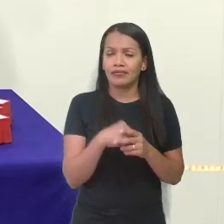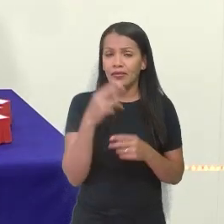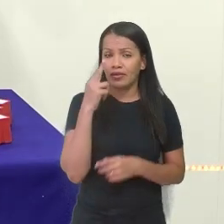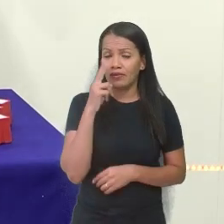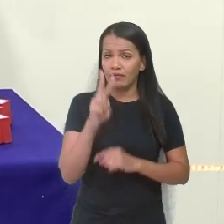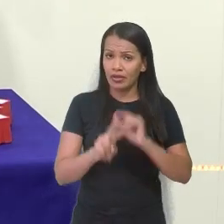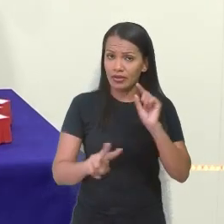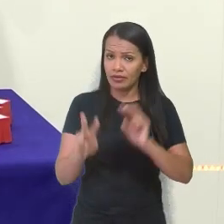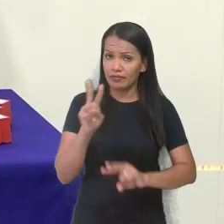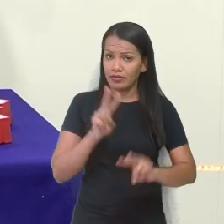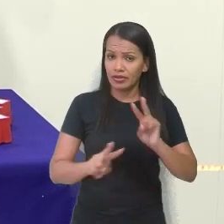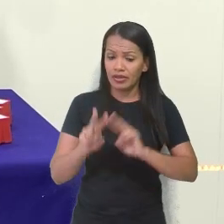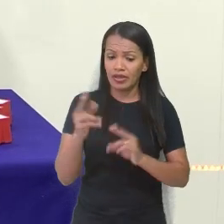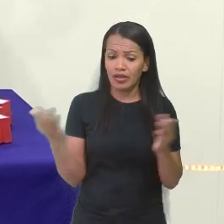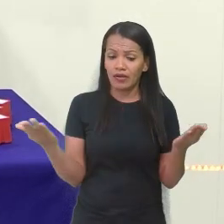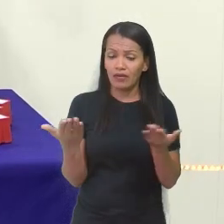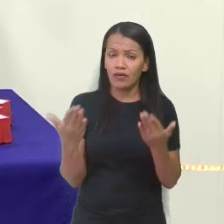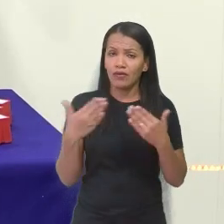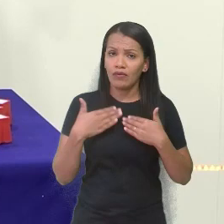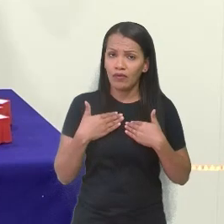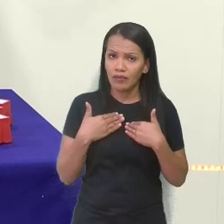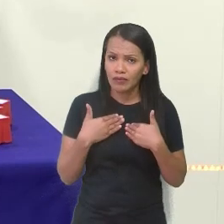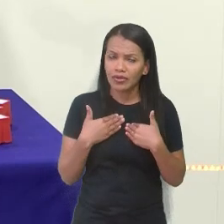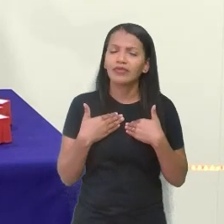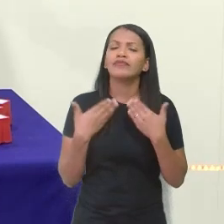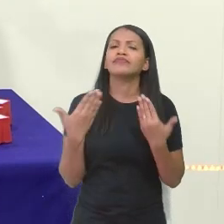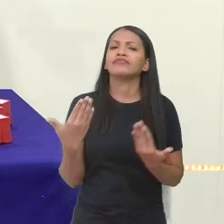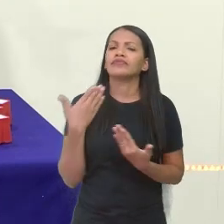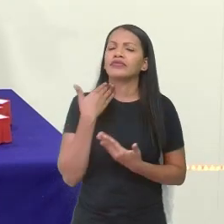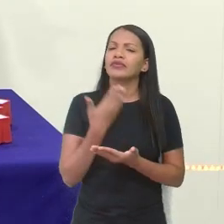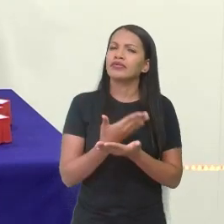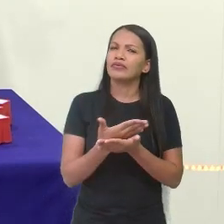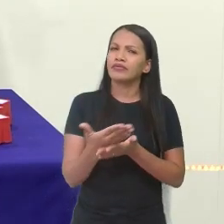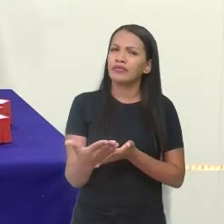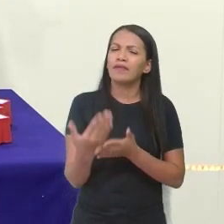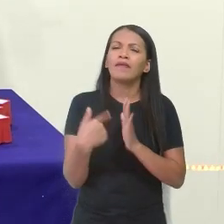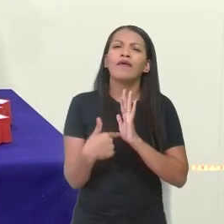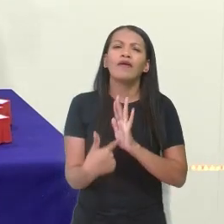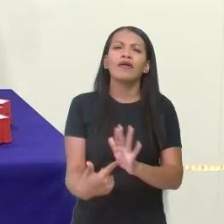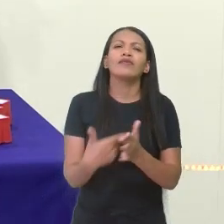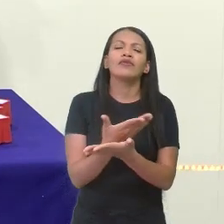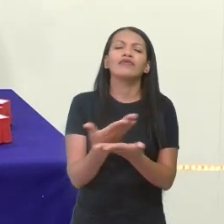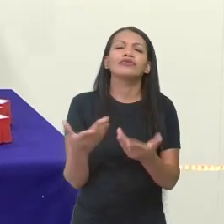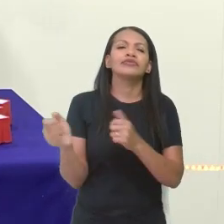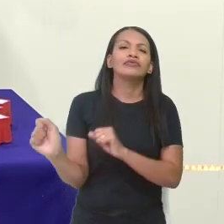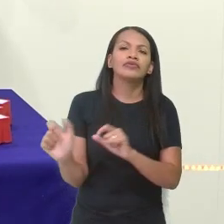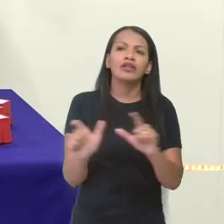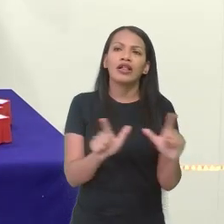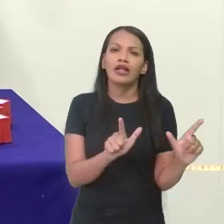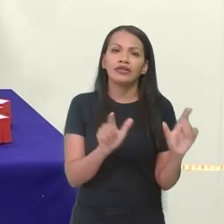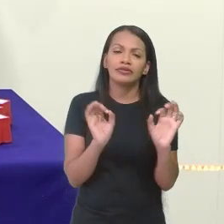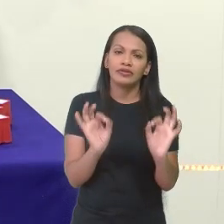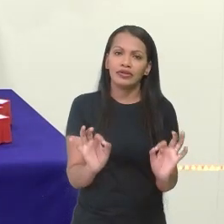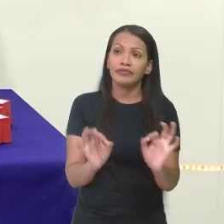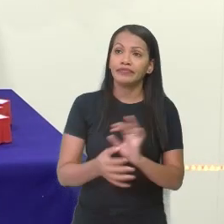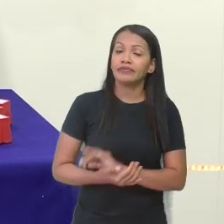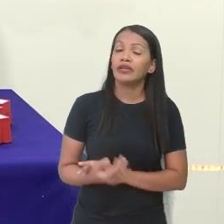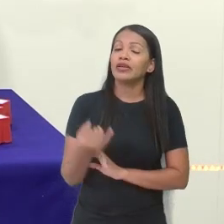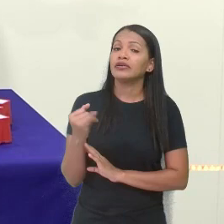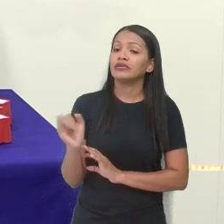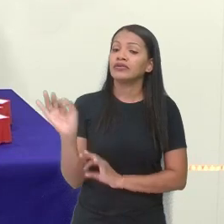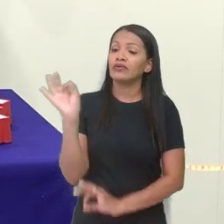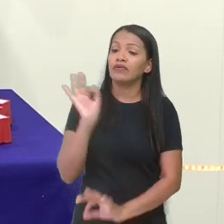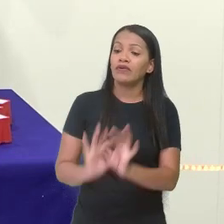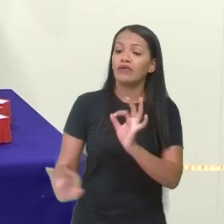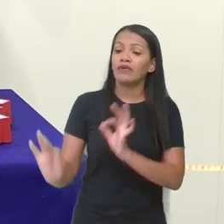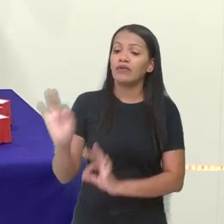isso comigo daqui a pouquinho, quando eu começar mostrando para vocês os slides, tá? Se